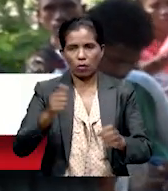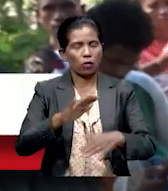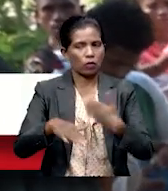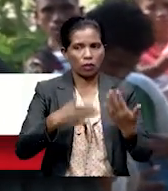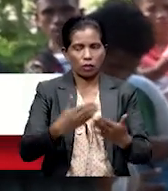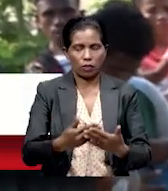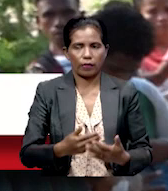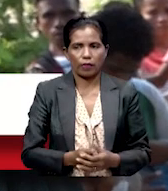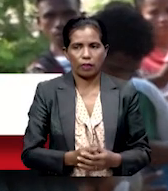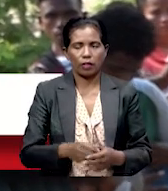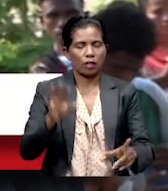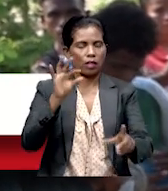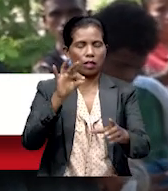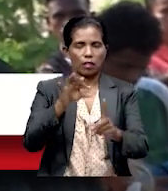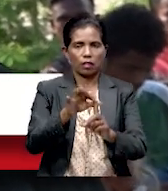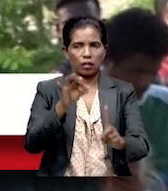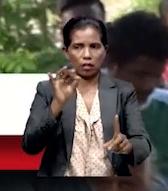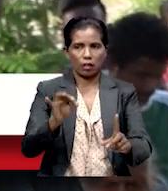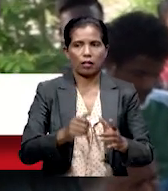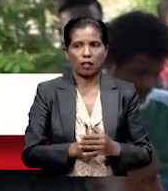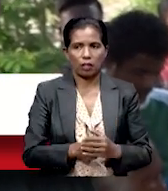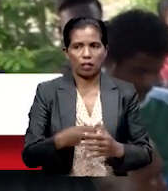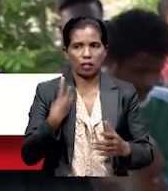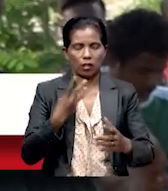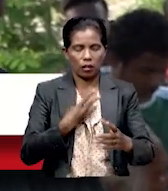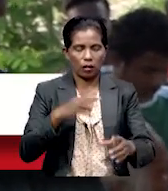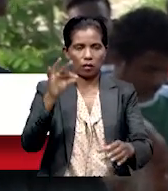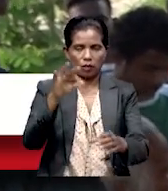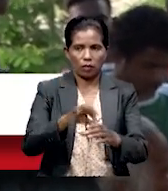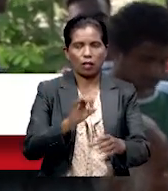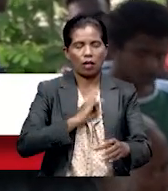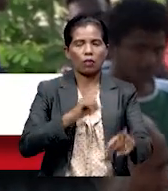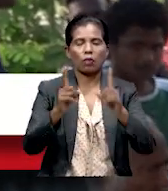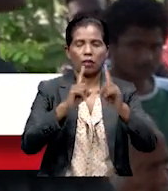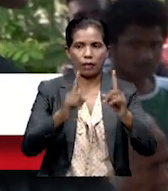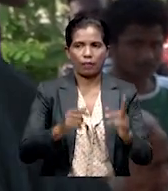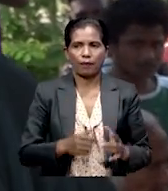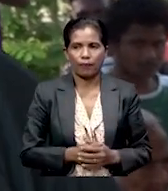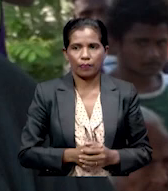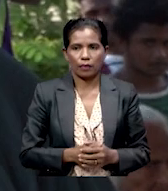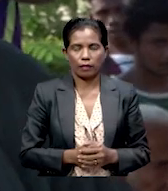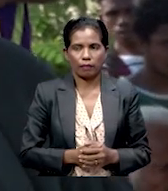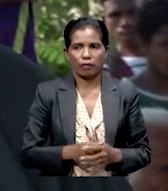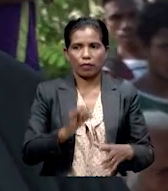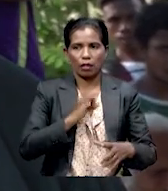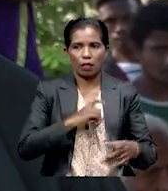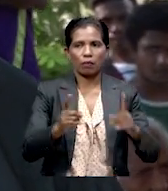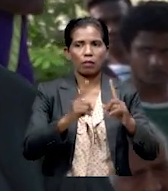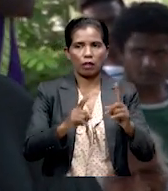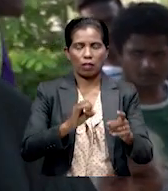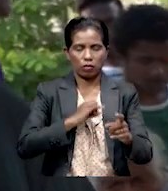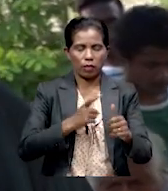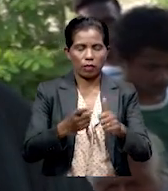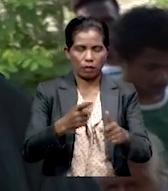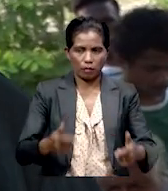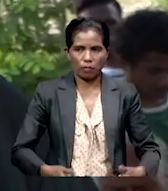itere Elisa uma ikus, ami rekada na boru kita sebna. Não sei qual é a alma, sei bem. Primeira vez na minha vida,